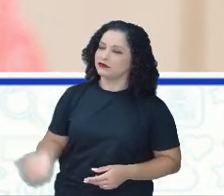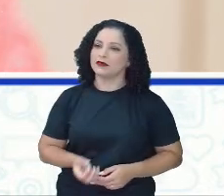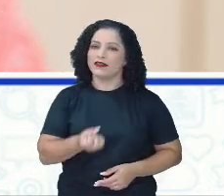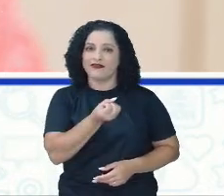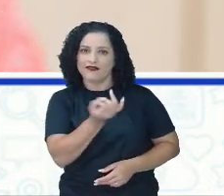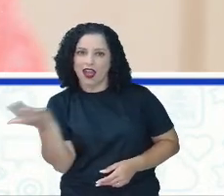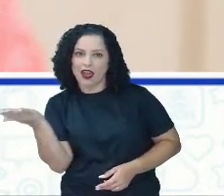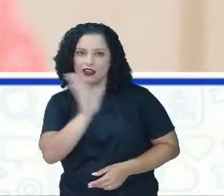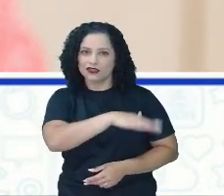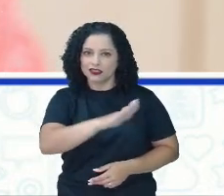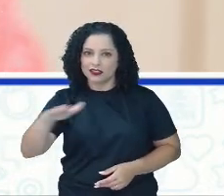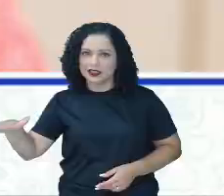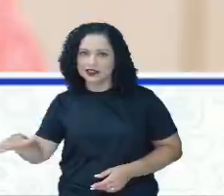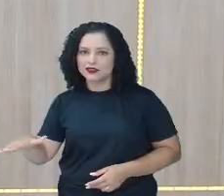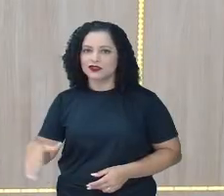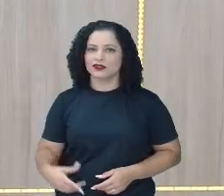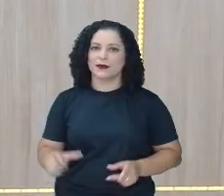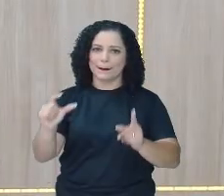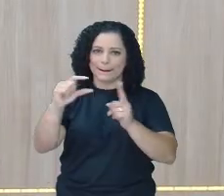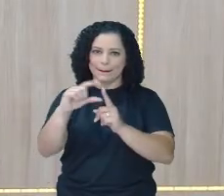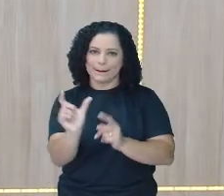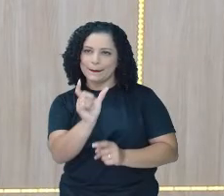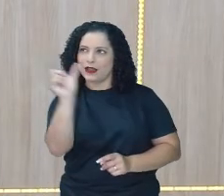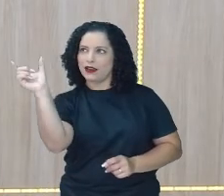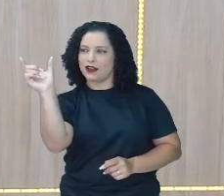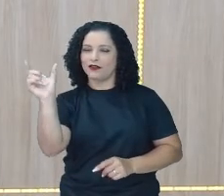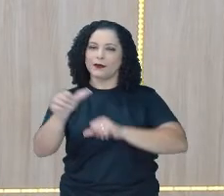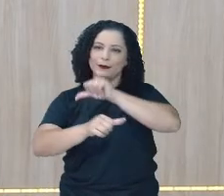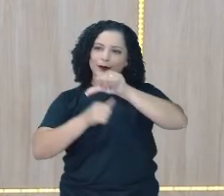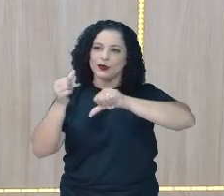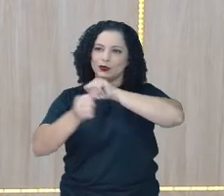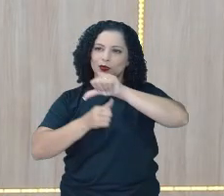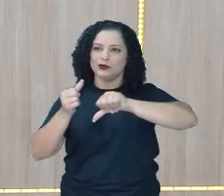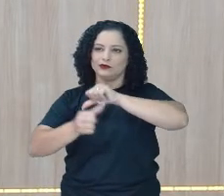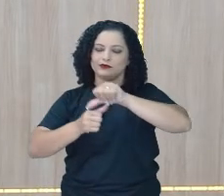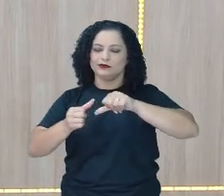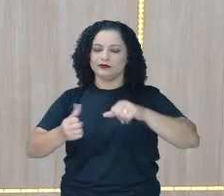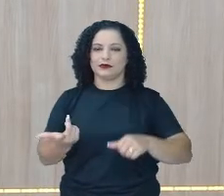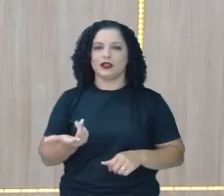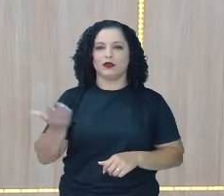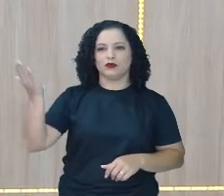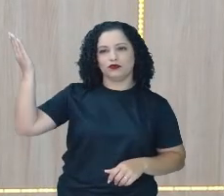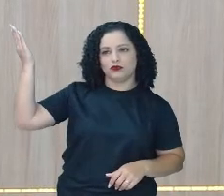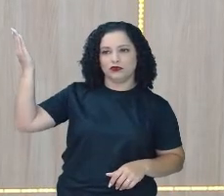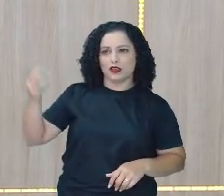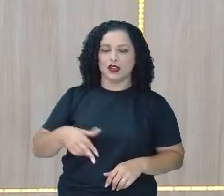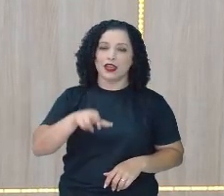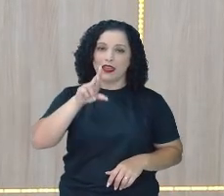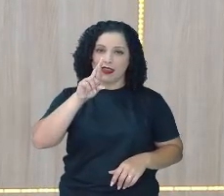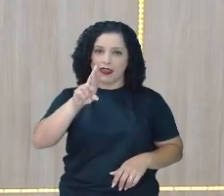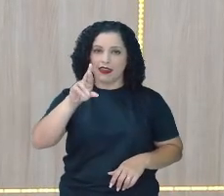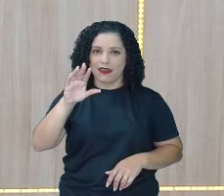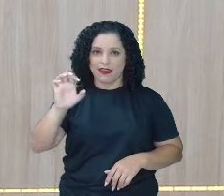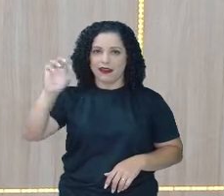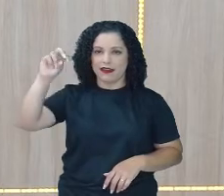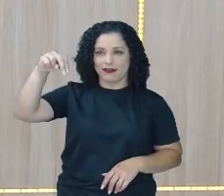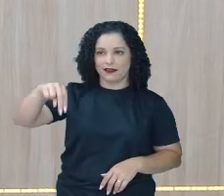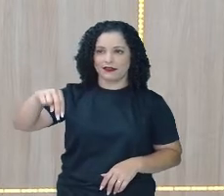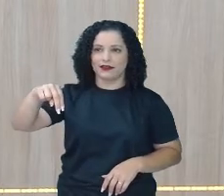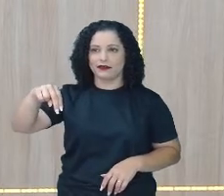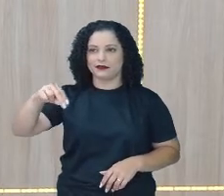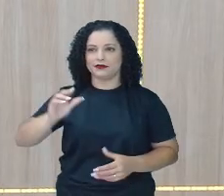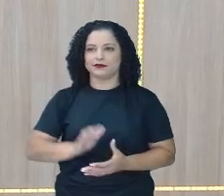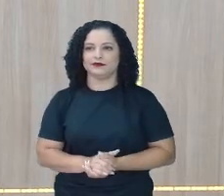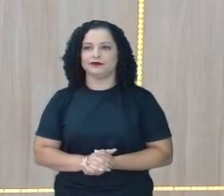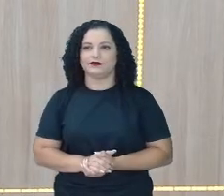Você percebe que o que é que mudou aqui? Acrescentou R-E-N, tá? A outra palavra era child. E mudou a pronúncia.